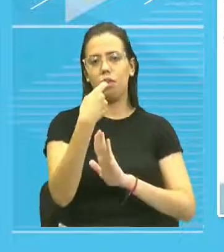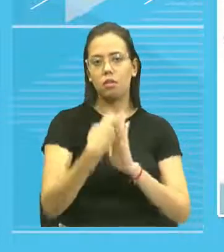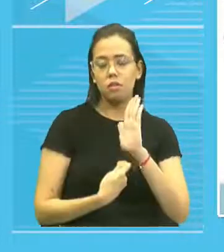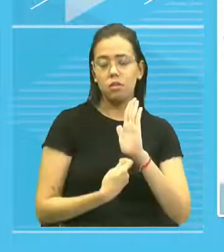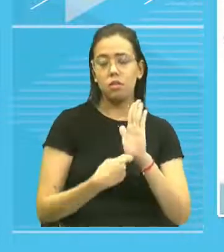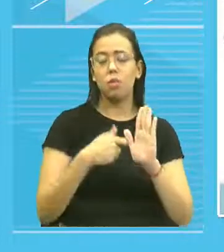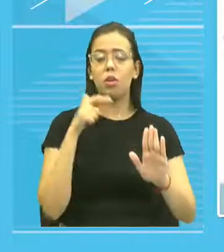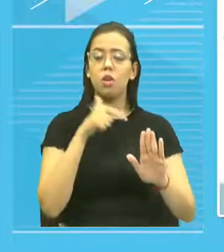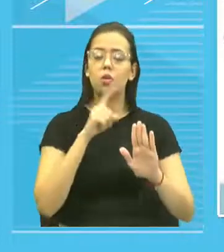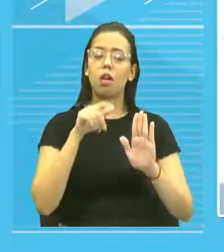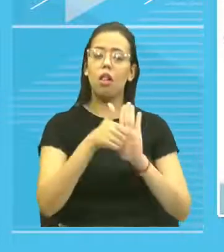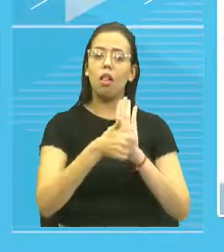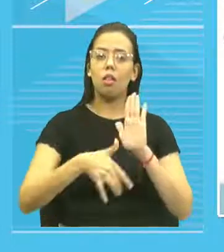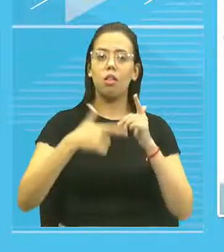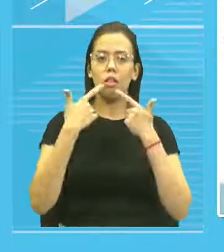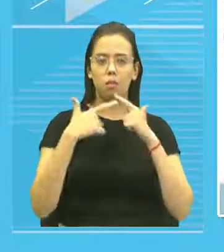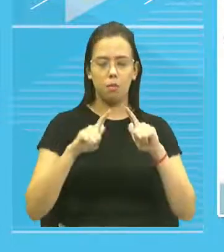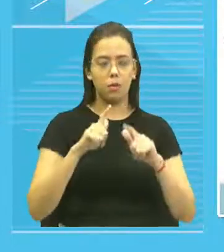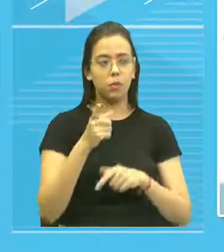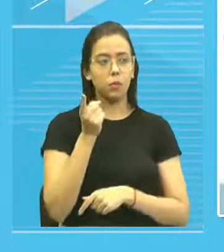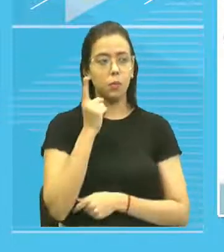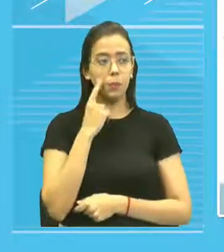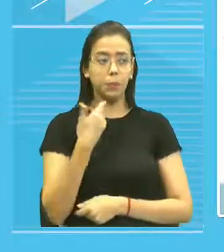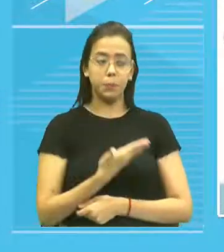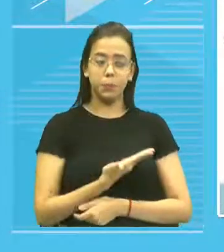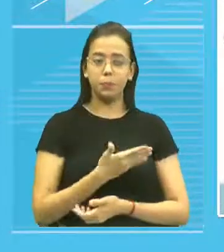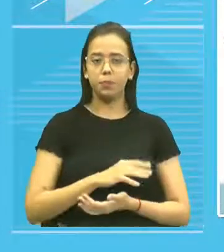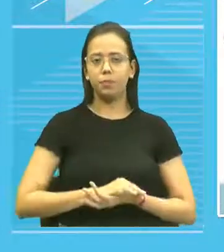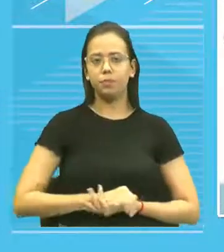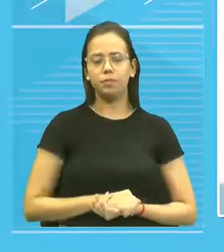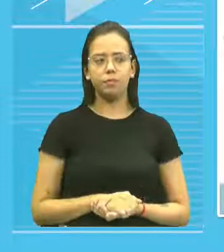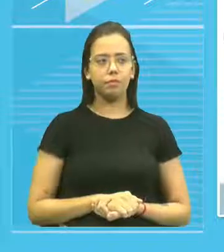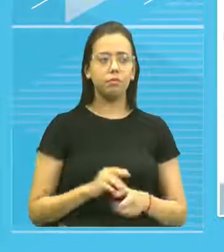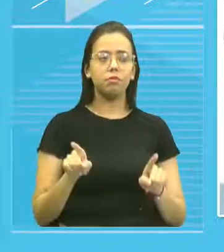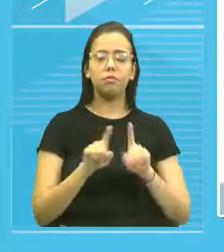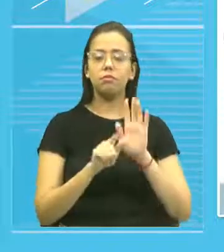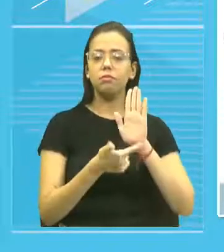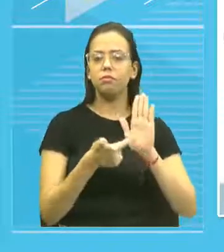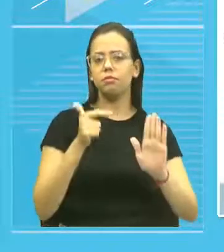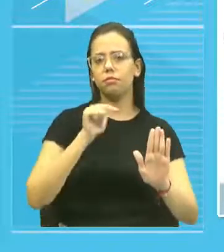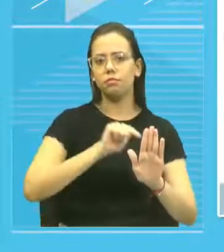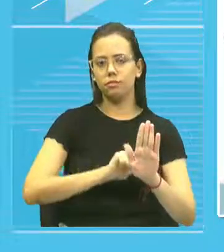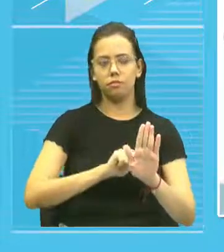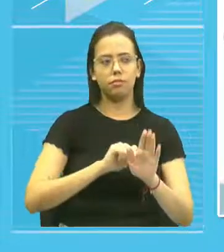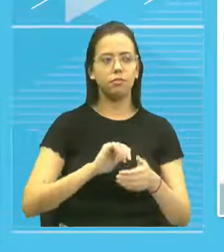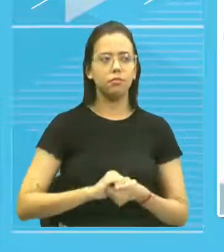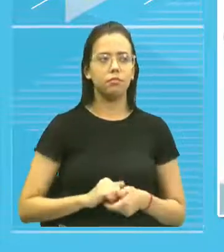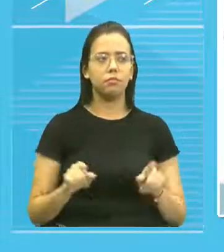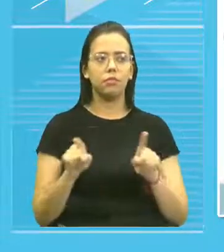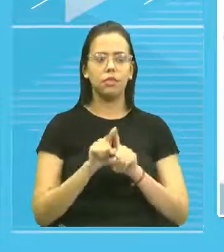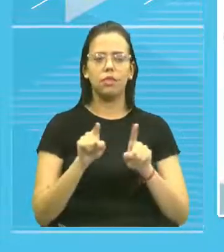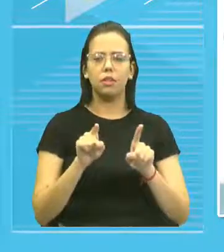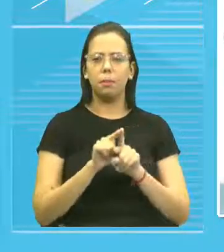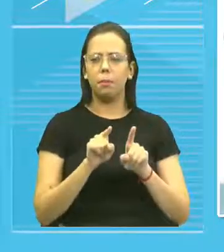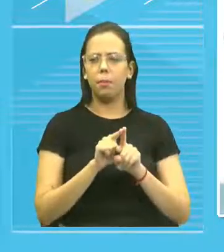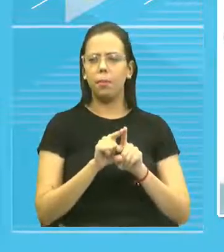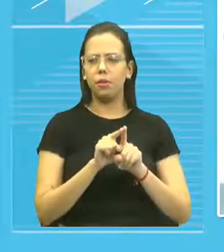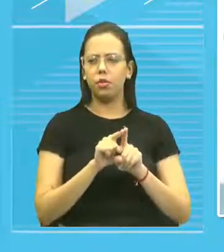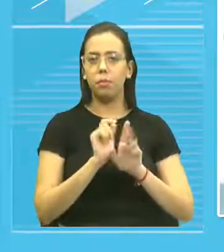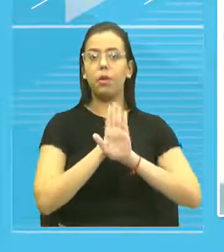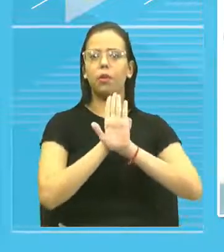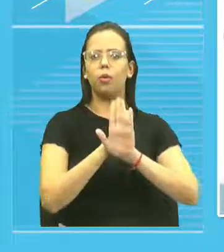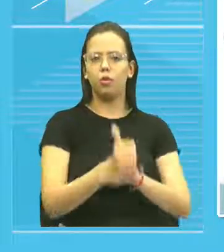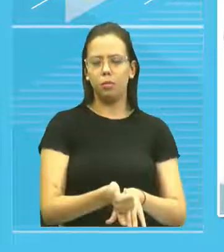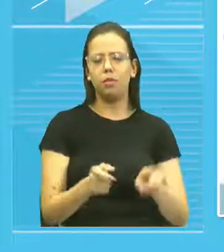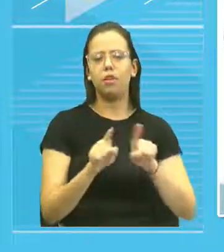ironia é uma figura de linguagem tá ela aqui ó é uma das metáfora é uma das metonímia uma das